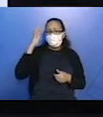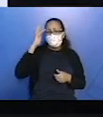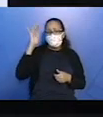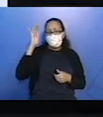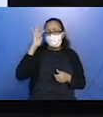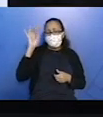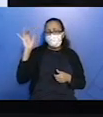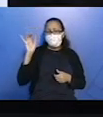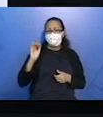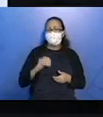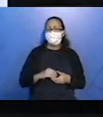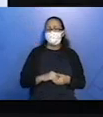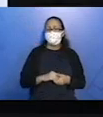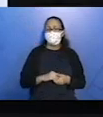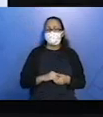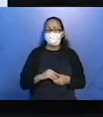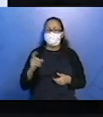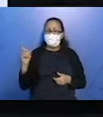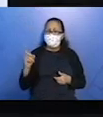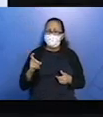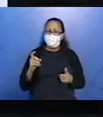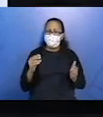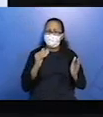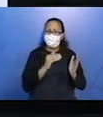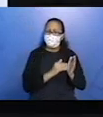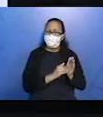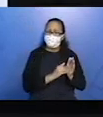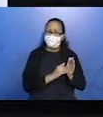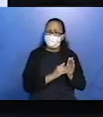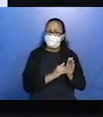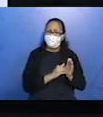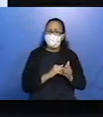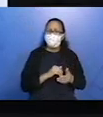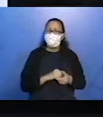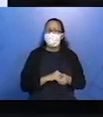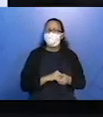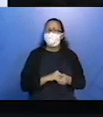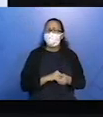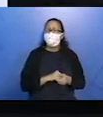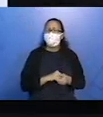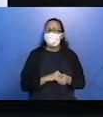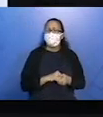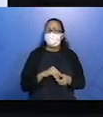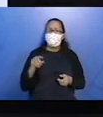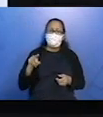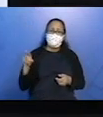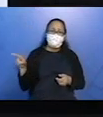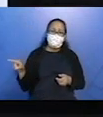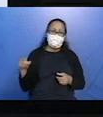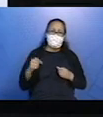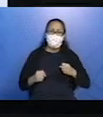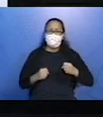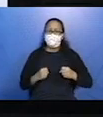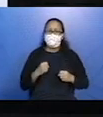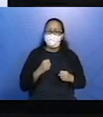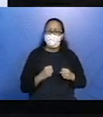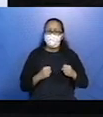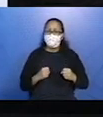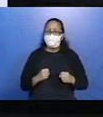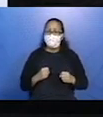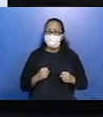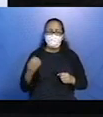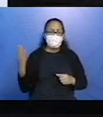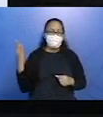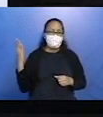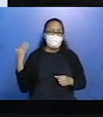sonharão. Será que o último vai seguir? Vamos ver. Eles correm. E no